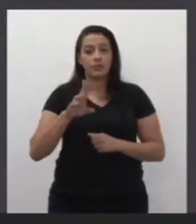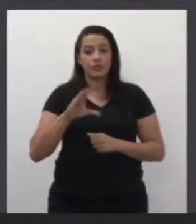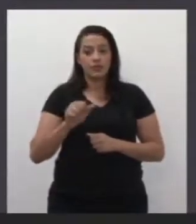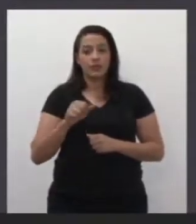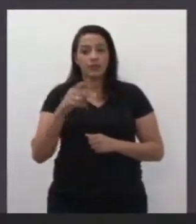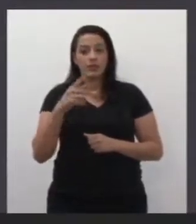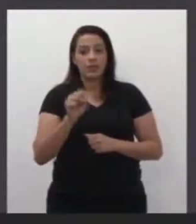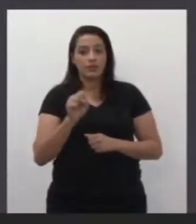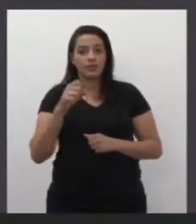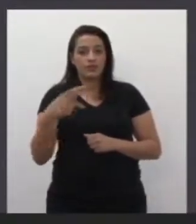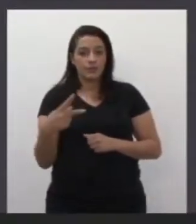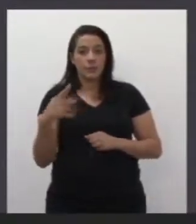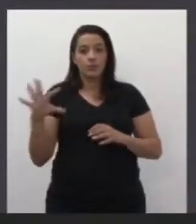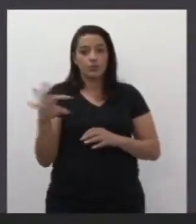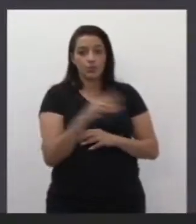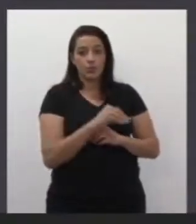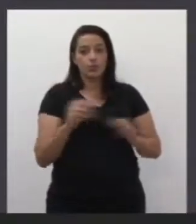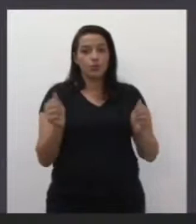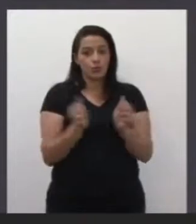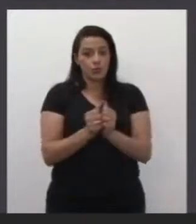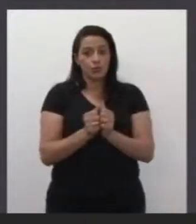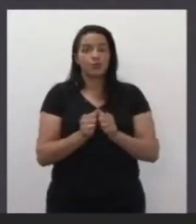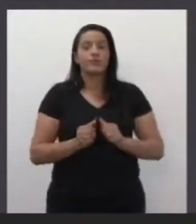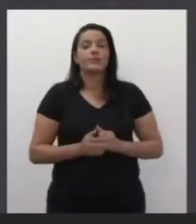descomplica.com.br/SEDUC-SP, tudo junto, tá? Sem traço, nada.